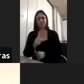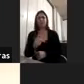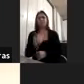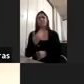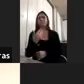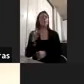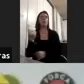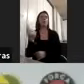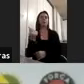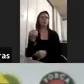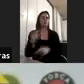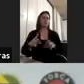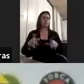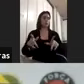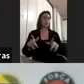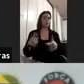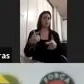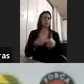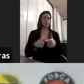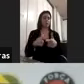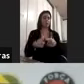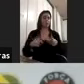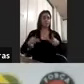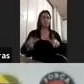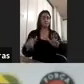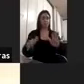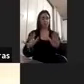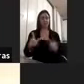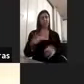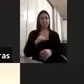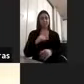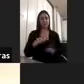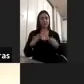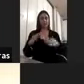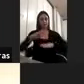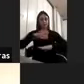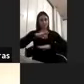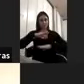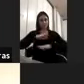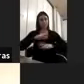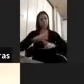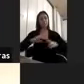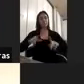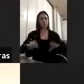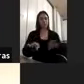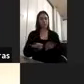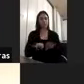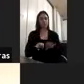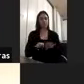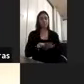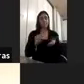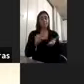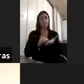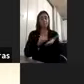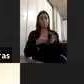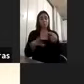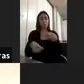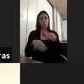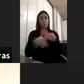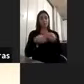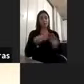teve alguns casos, essas pessoas não receberam o complemento do governo. Complemento esse que era de 50% e